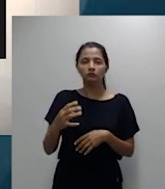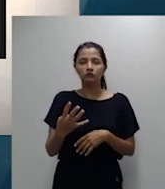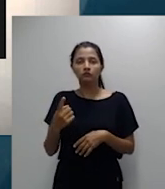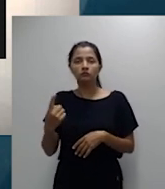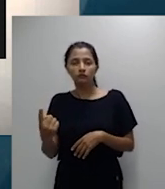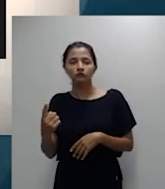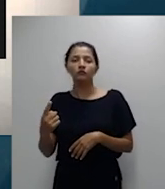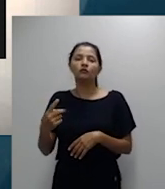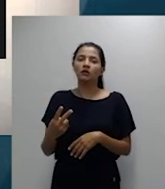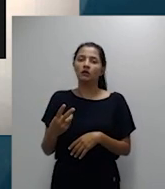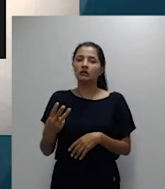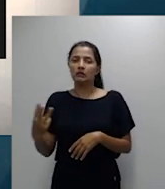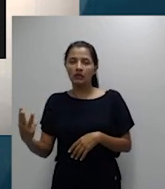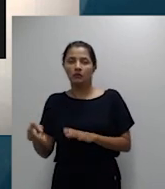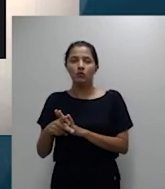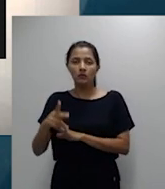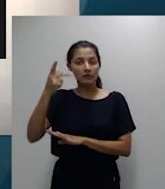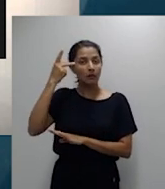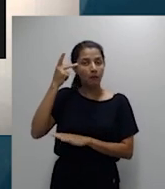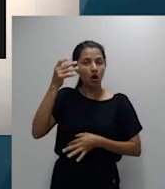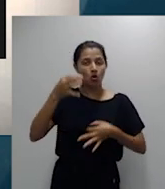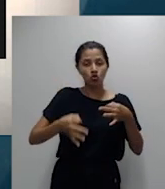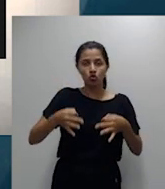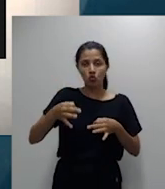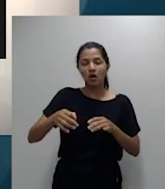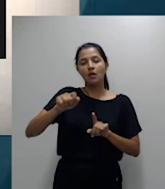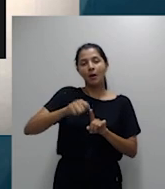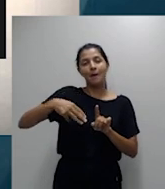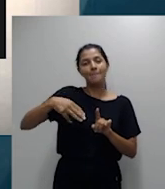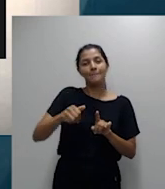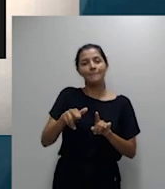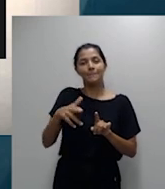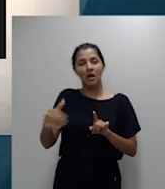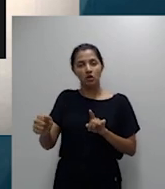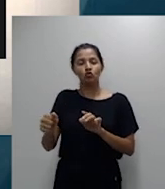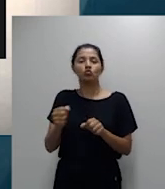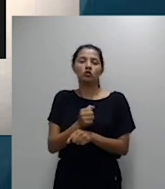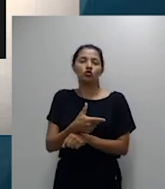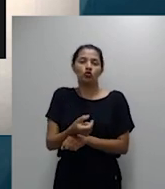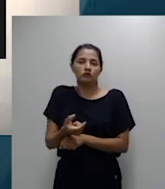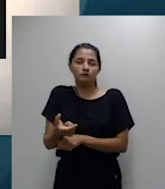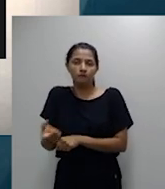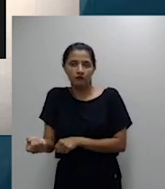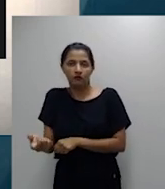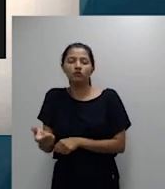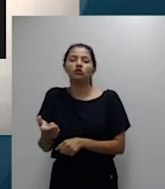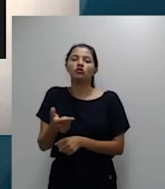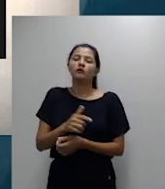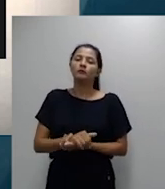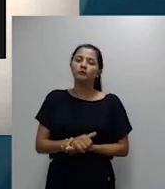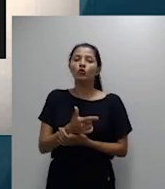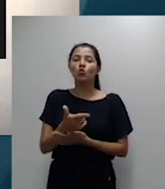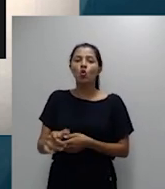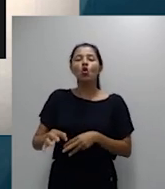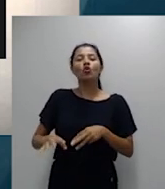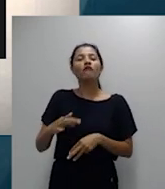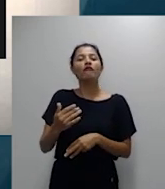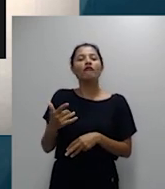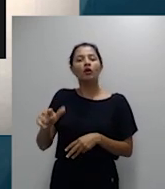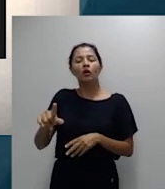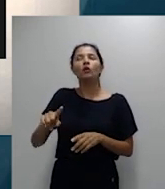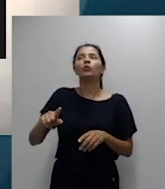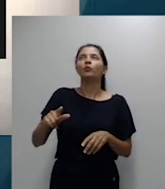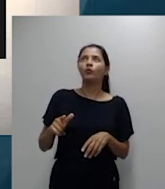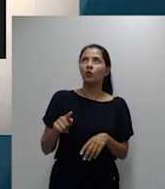41303 São Paulo jogar em Laço de 2020 a um outro Ministro Francisco Falcão no aresp 1